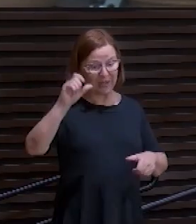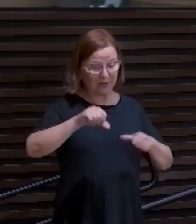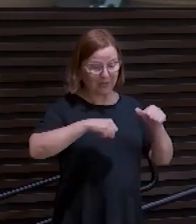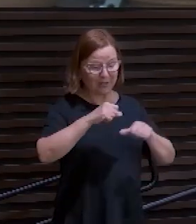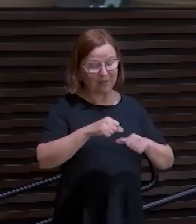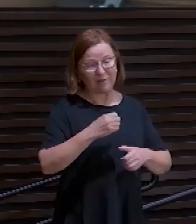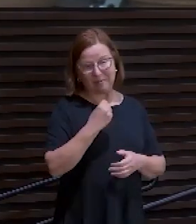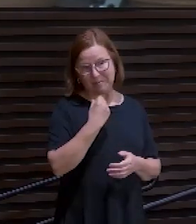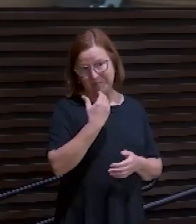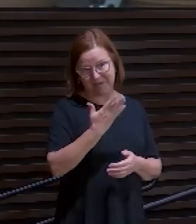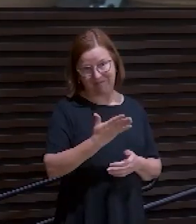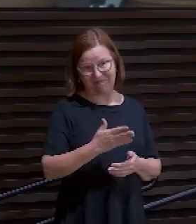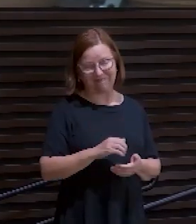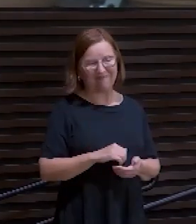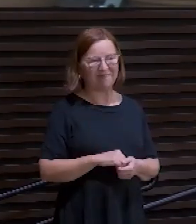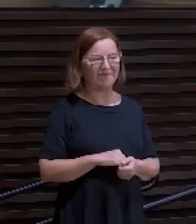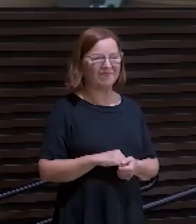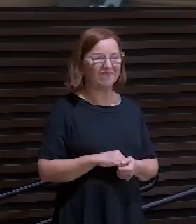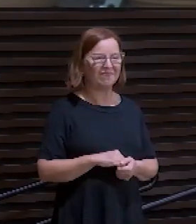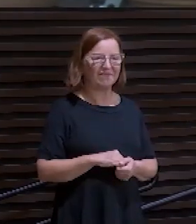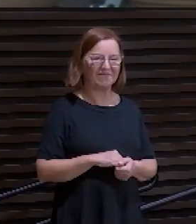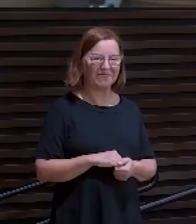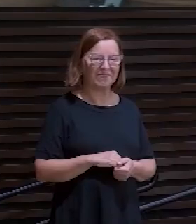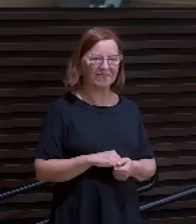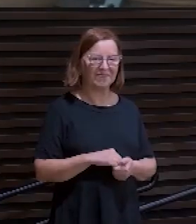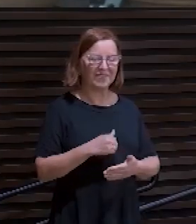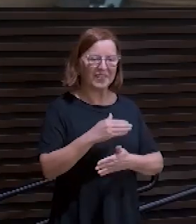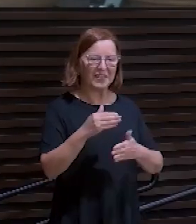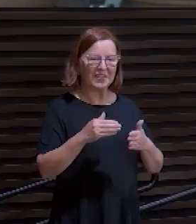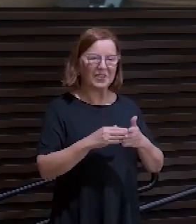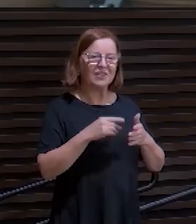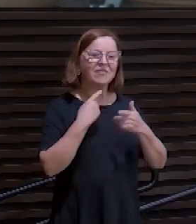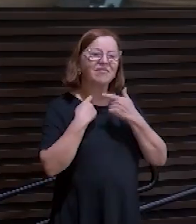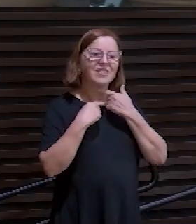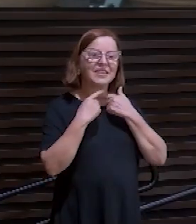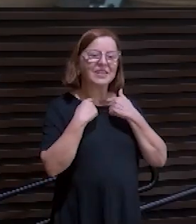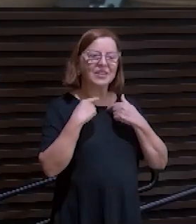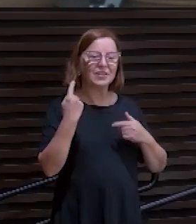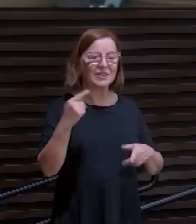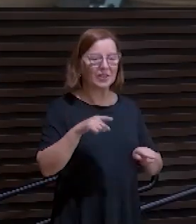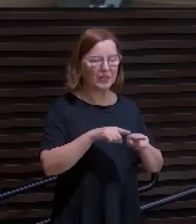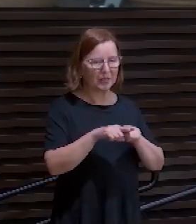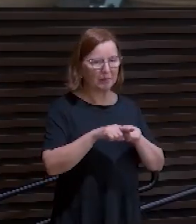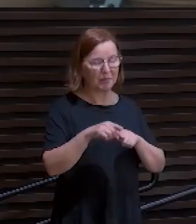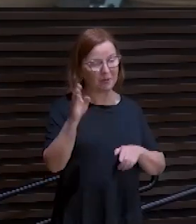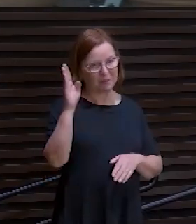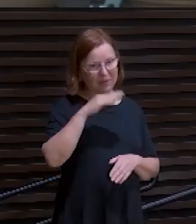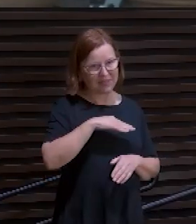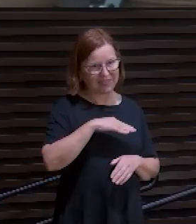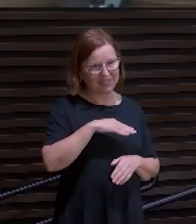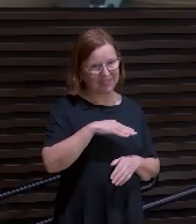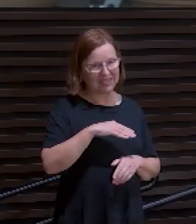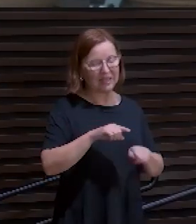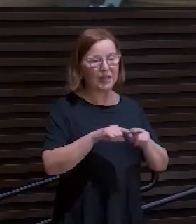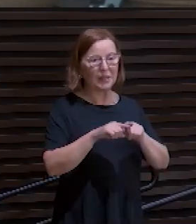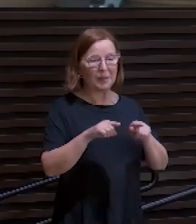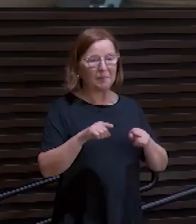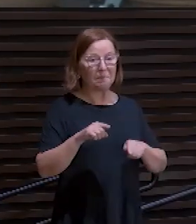eram más. Todas as intenções eram más. Mas a intenção de Deus era boa.